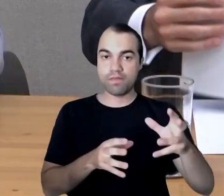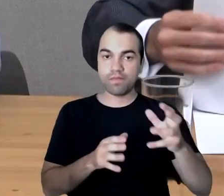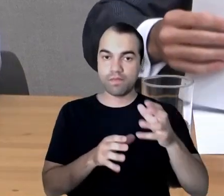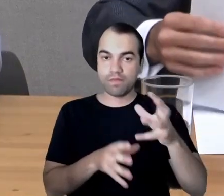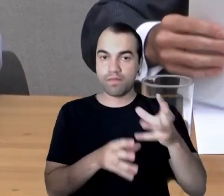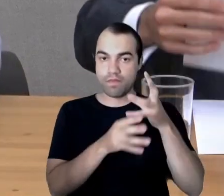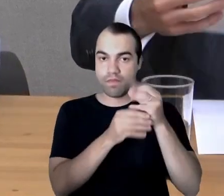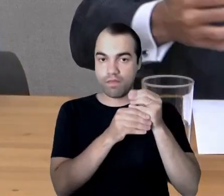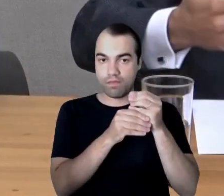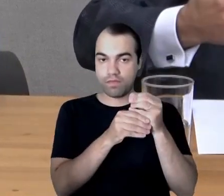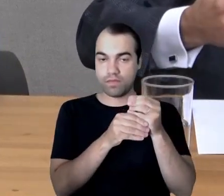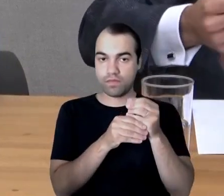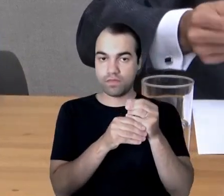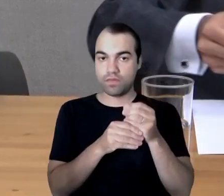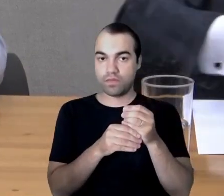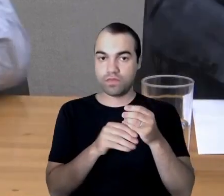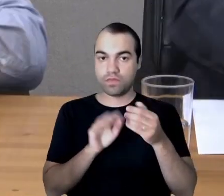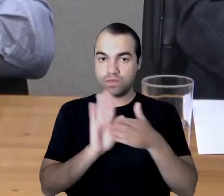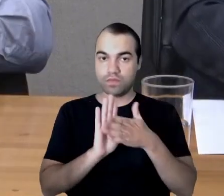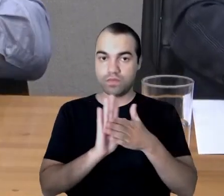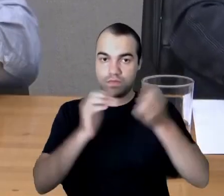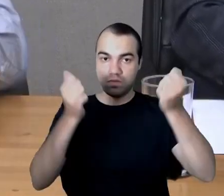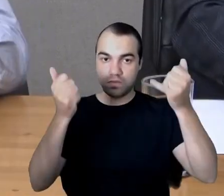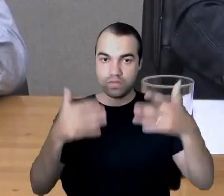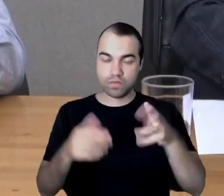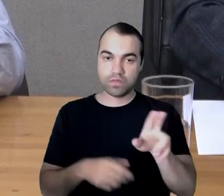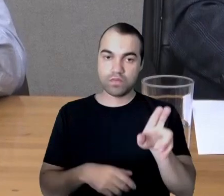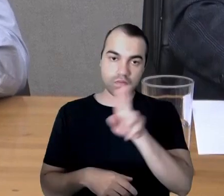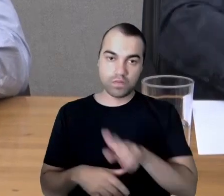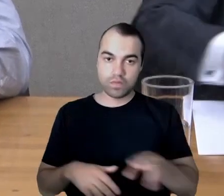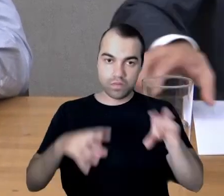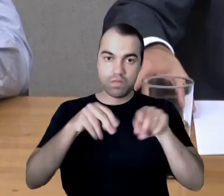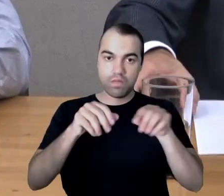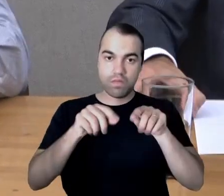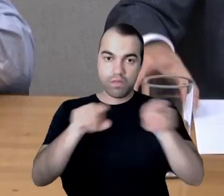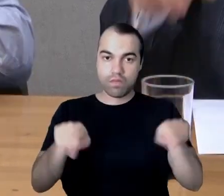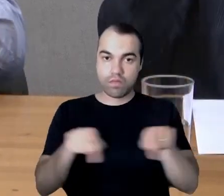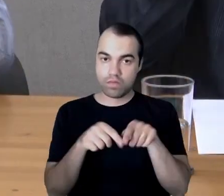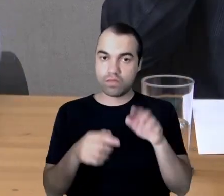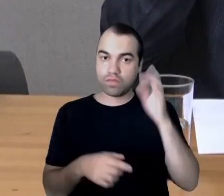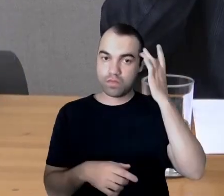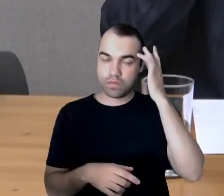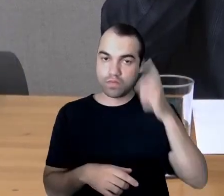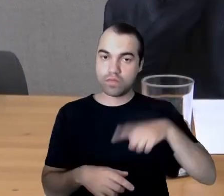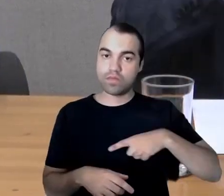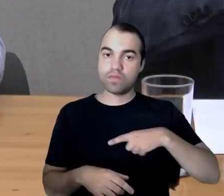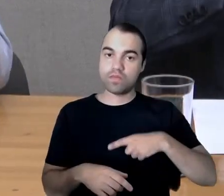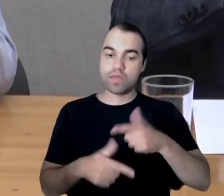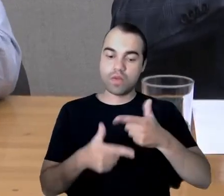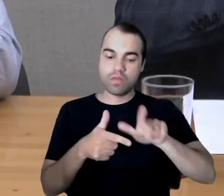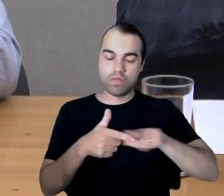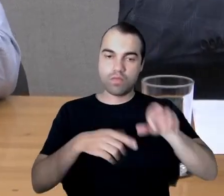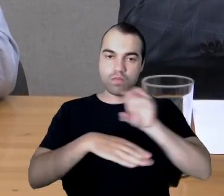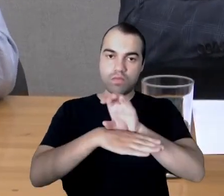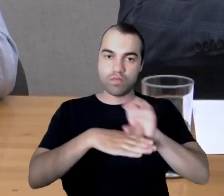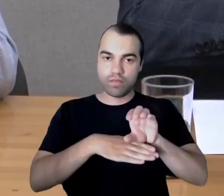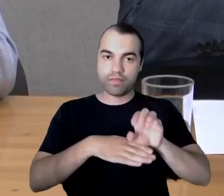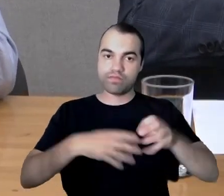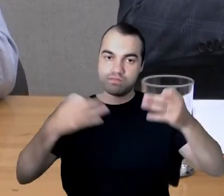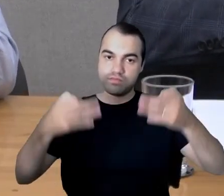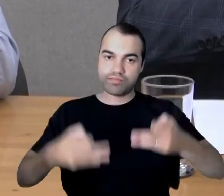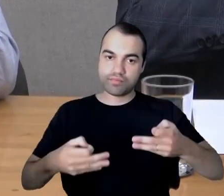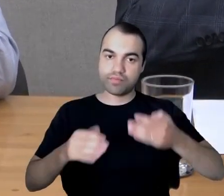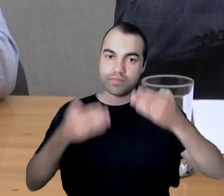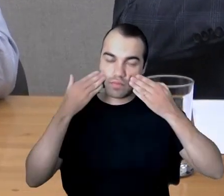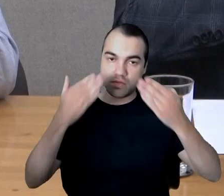Distrito Federal tratando é de concessão do uso do solo Então acho que existe um problema constitucional né um problema formal apresentado pelo governo